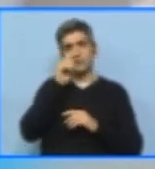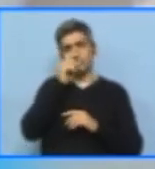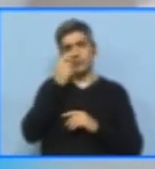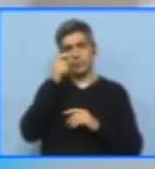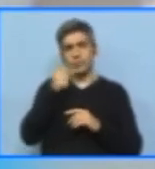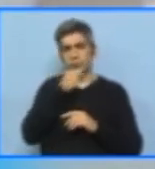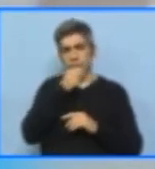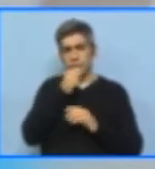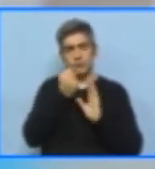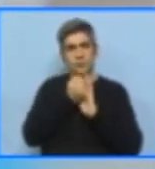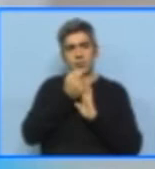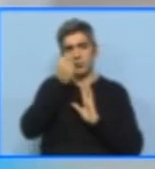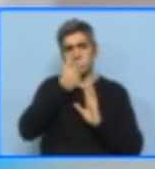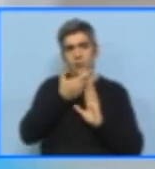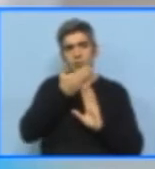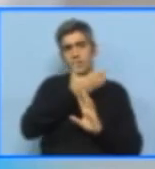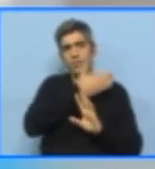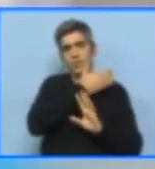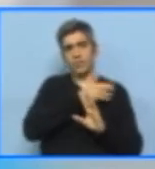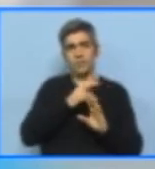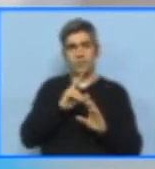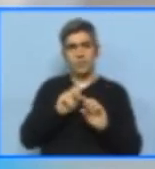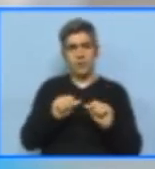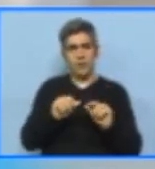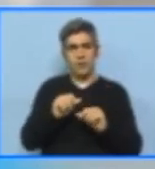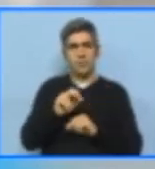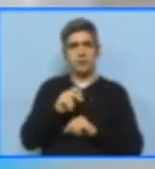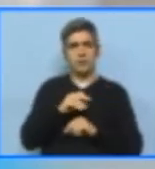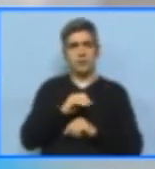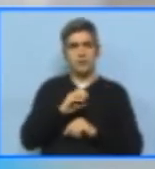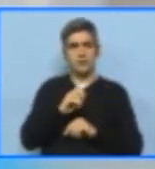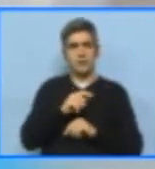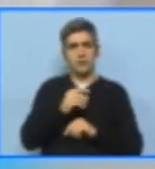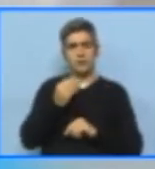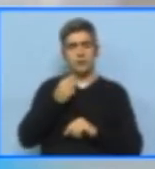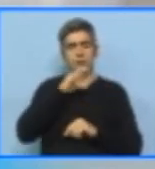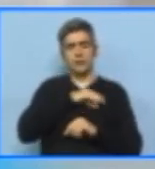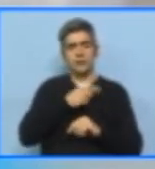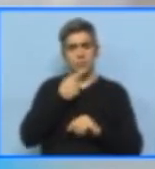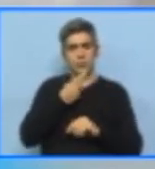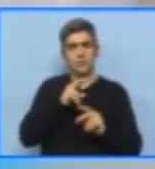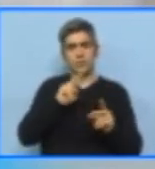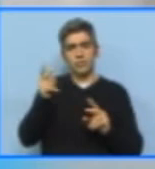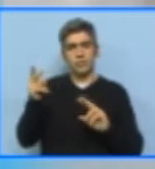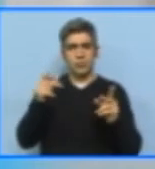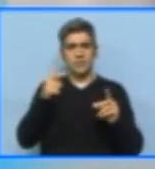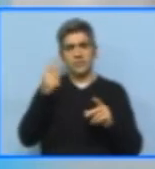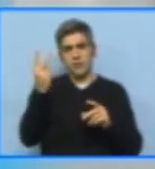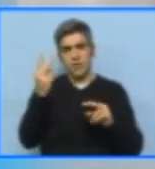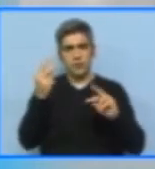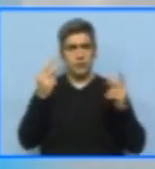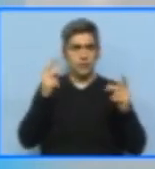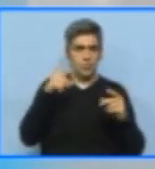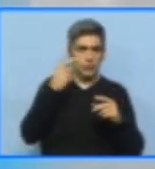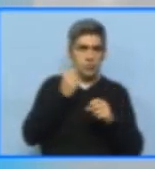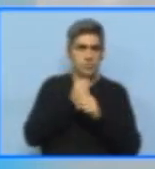locutores históricos na história da Renascença e da rádio em Portugal, muitos profissionais que depois mudaram para a televisão, mudaram